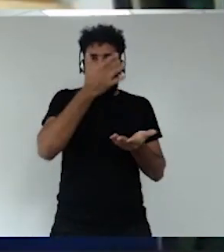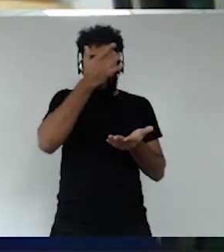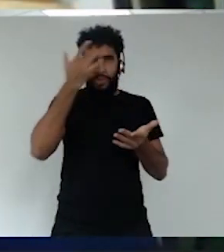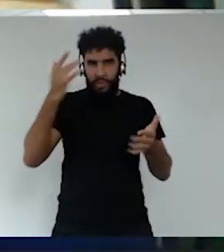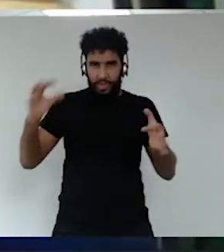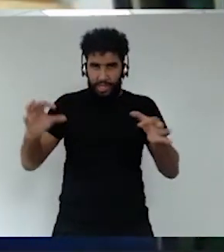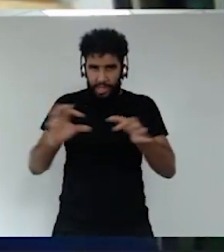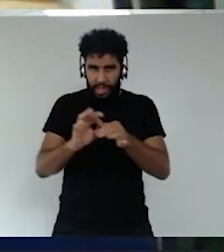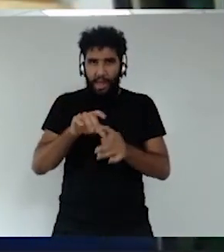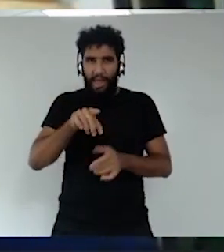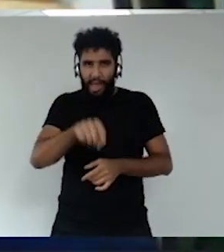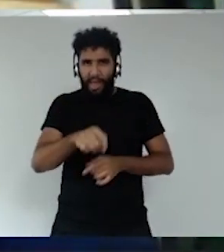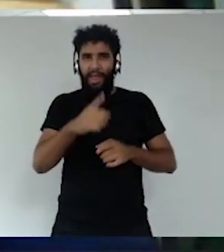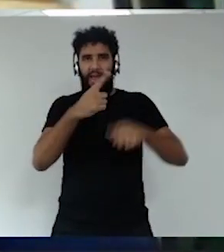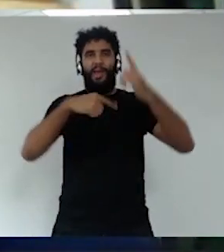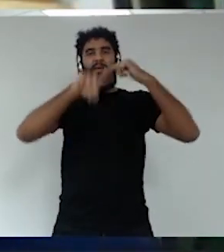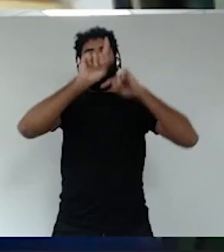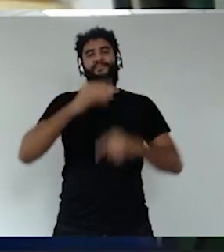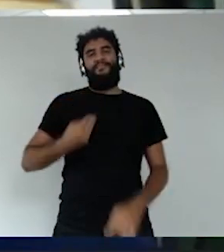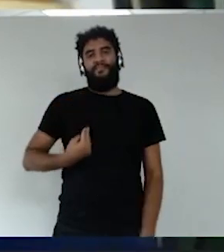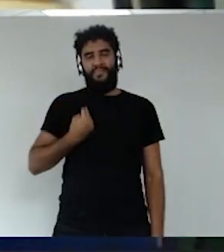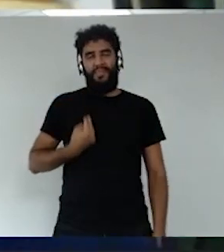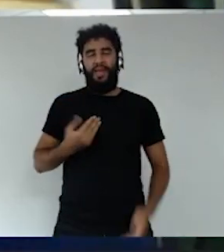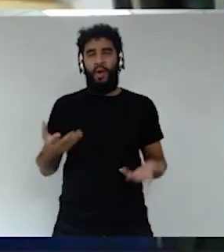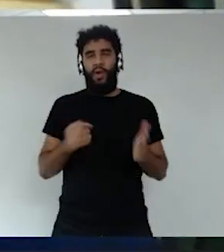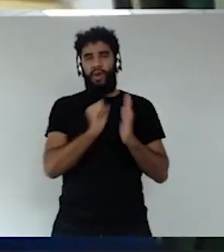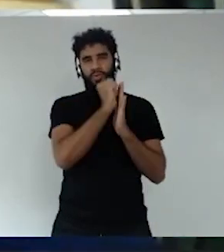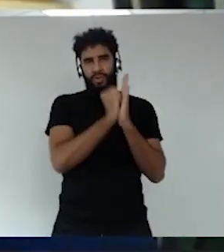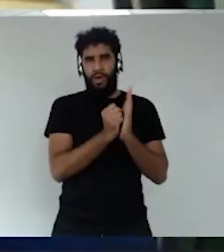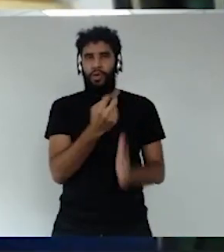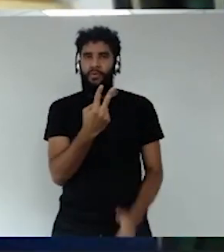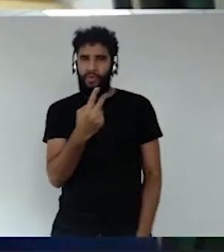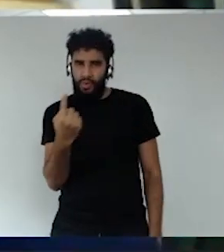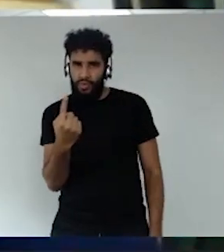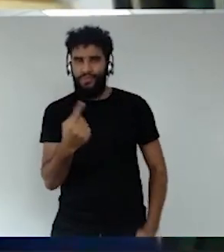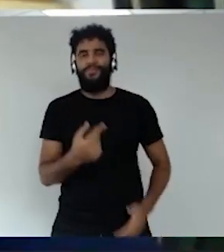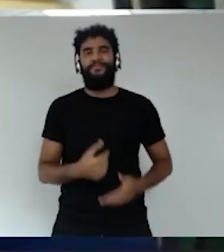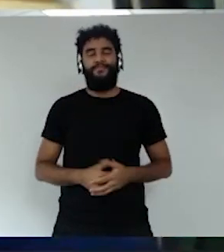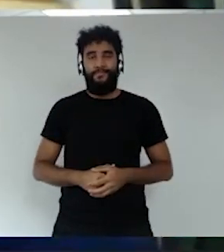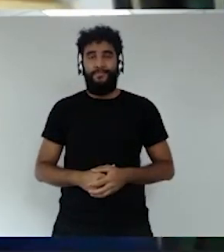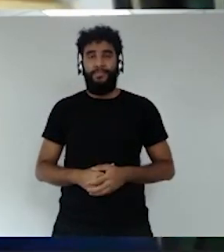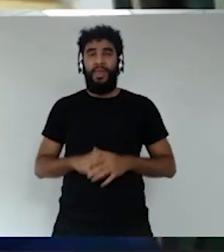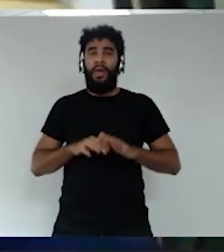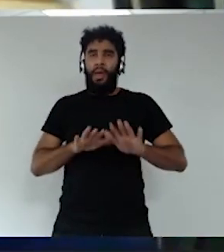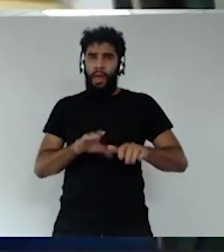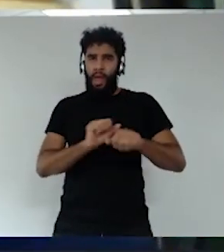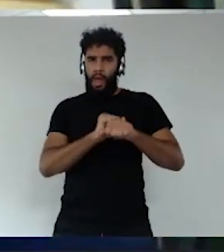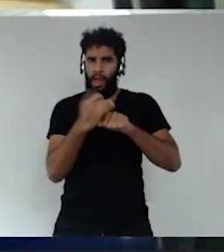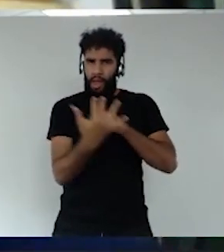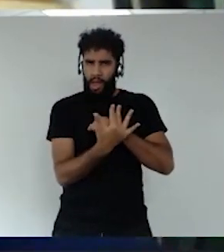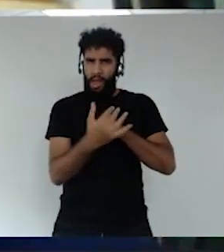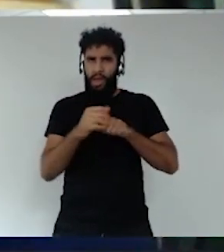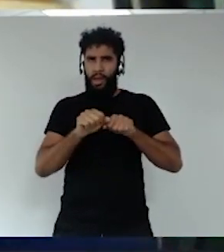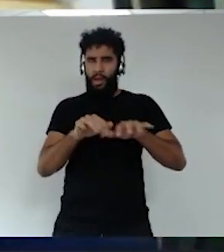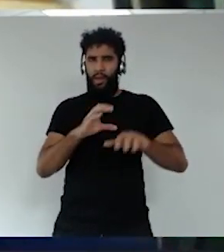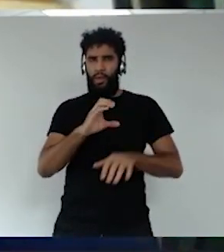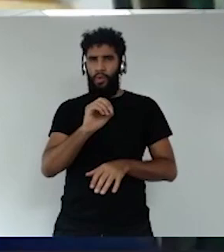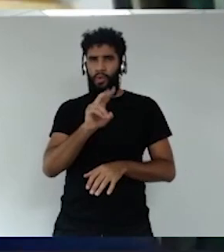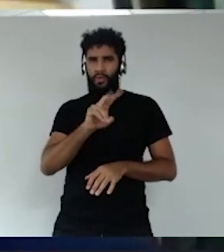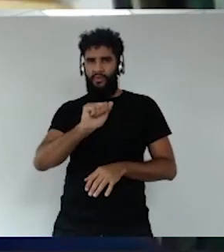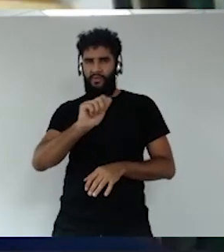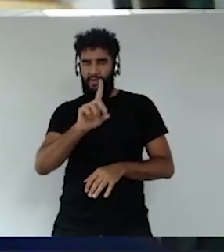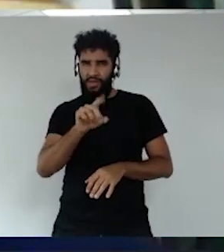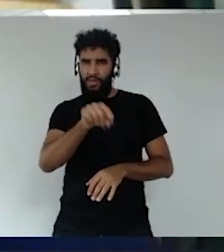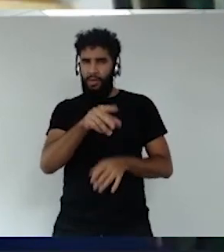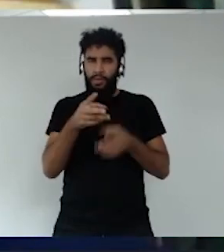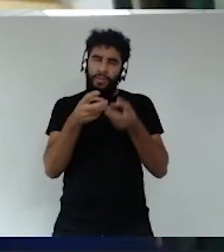grande evolução que nós estamos vivendo no século XXI e que a Covid-19, pelo que nós temos